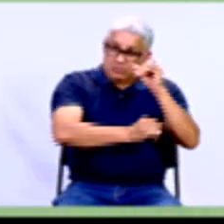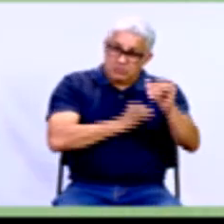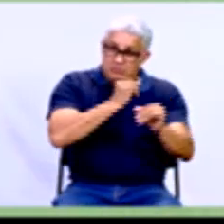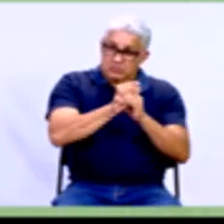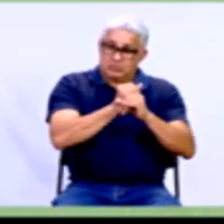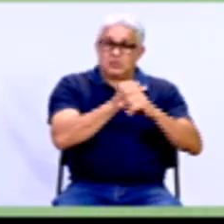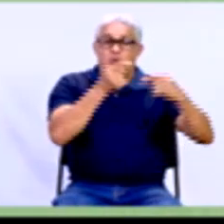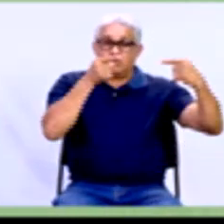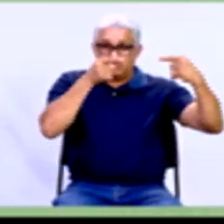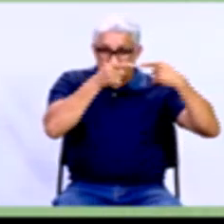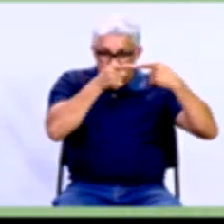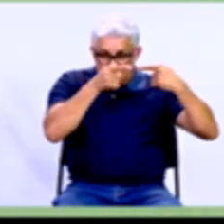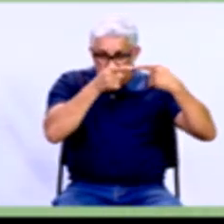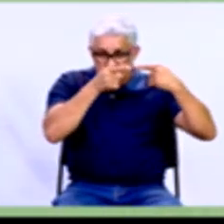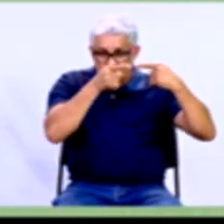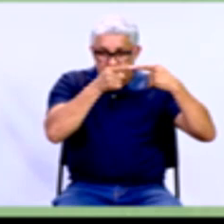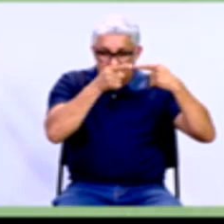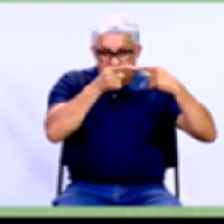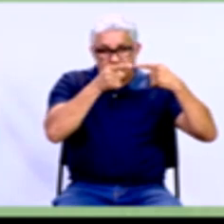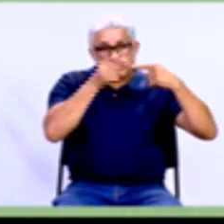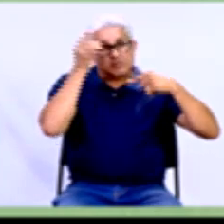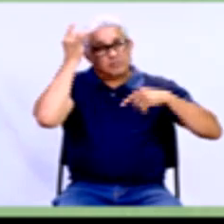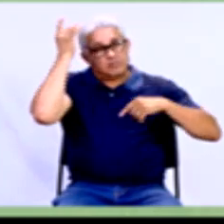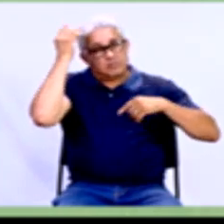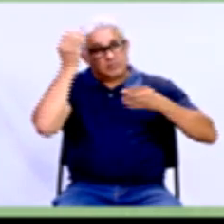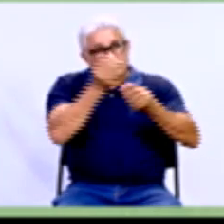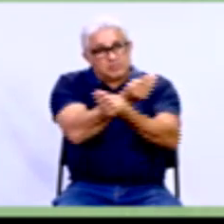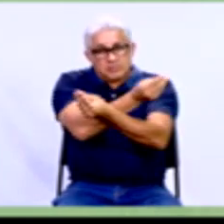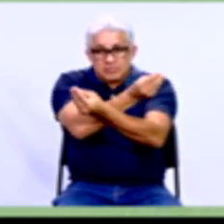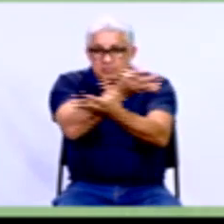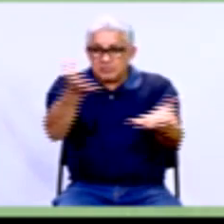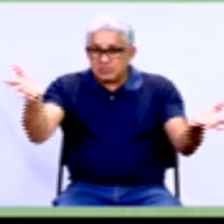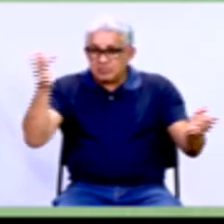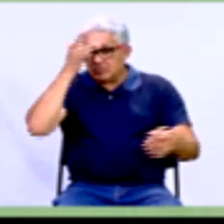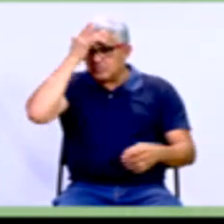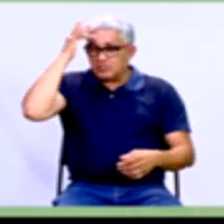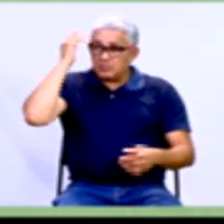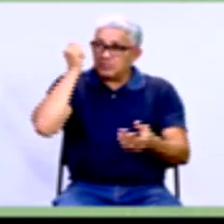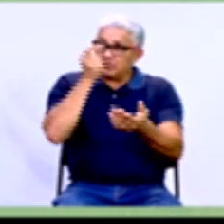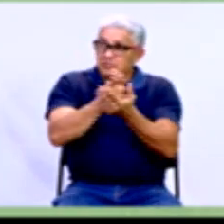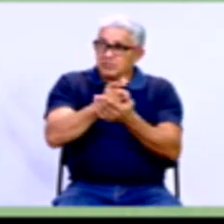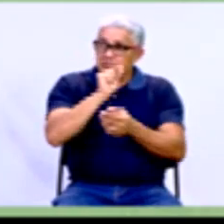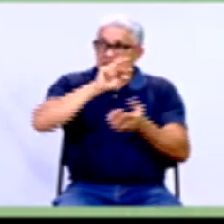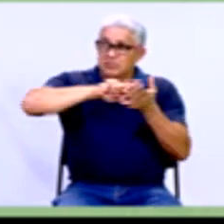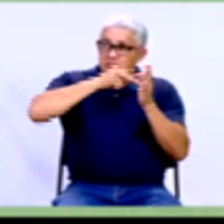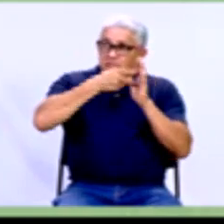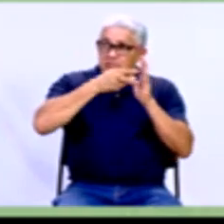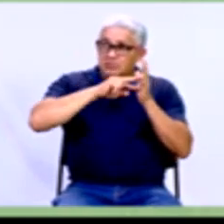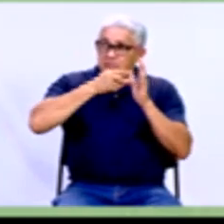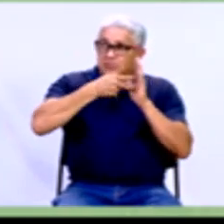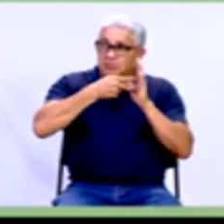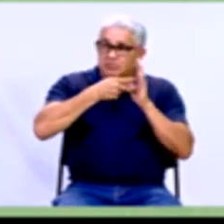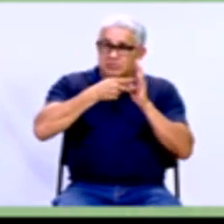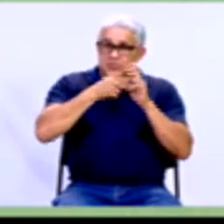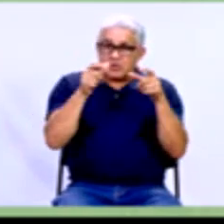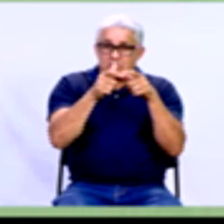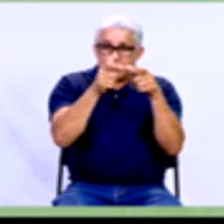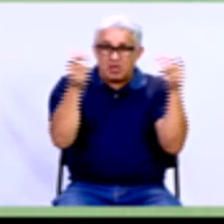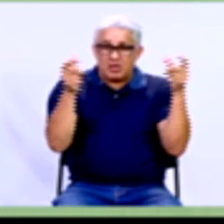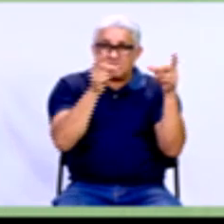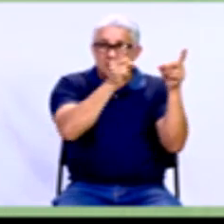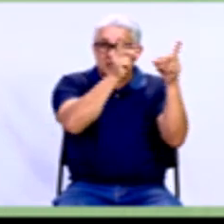está relacionada à comodidade oferecida ao comprador. O que significa dizer que, para aumentar as